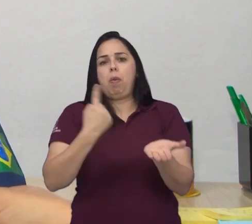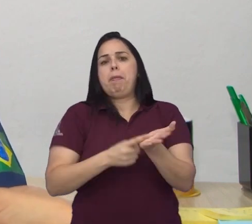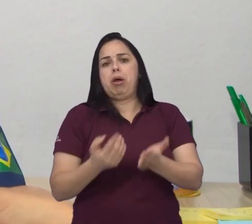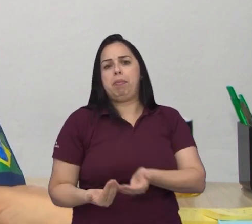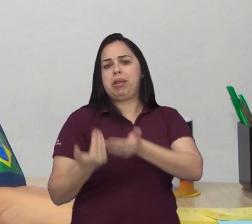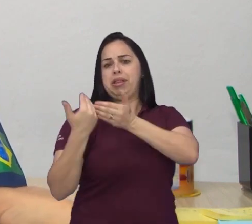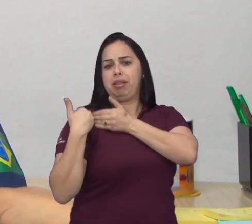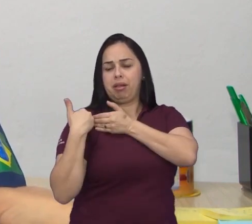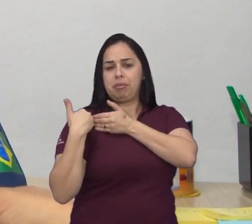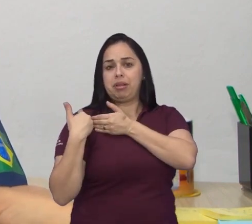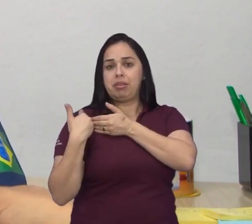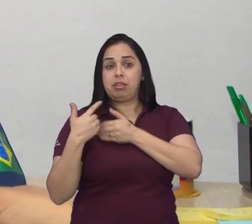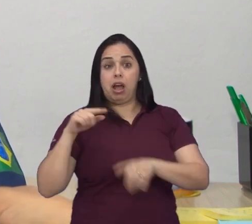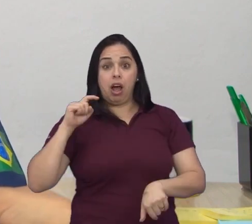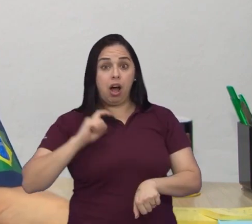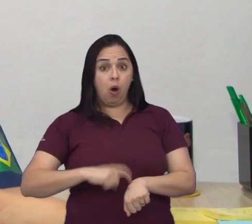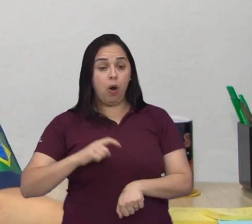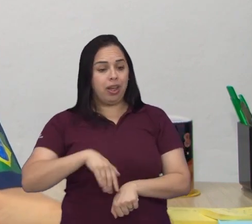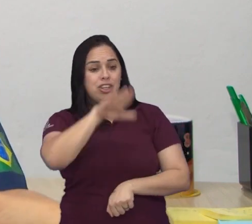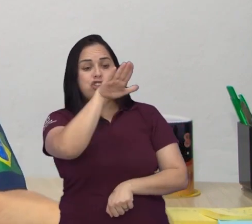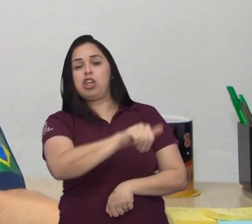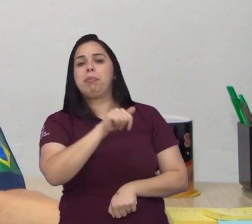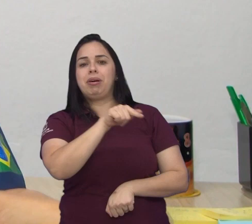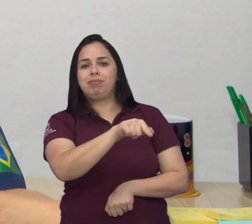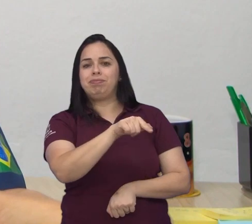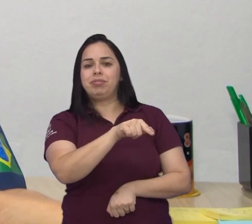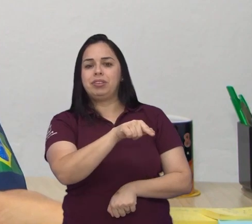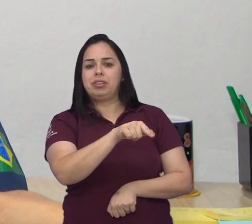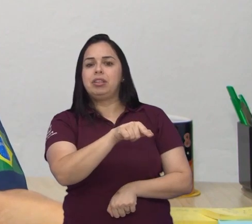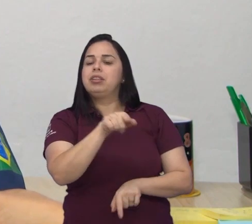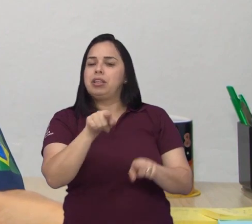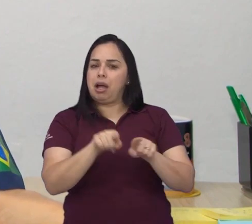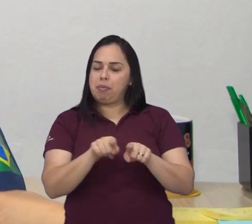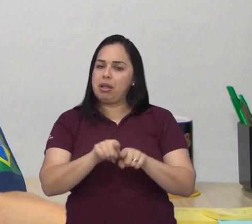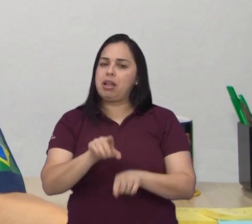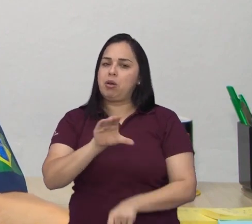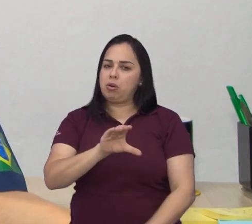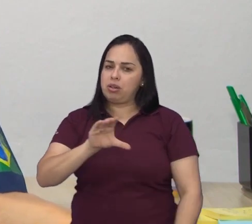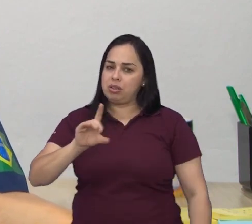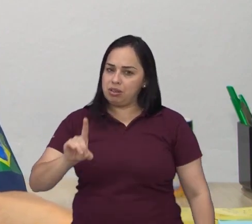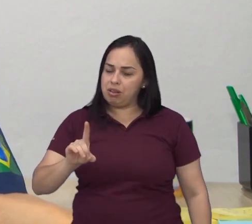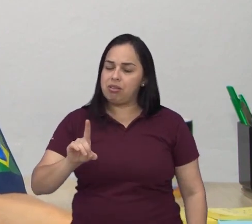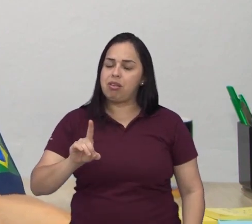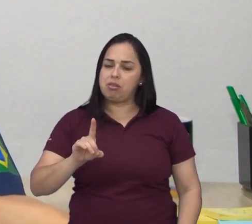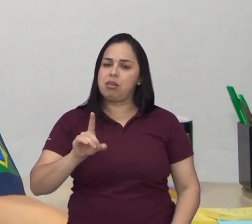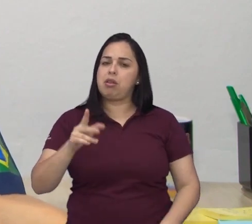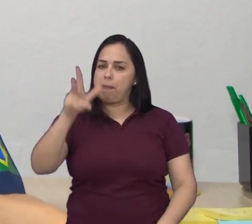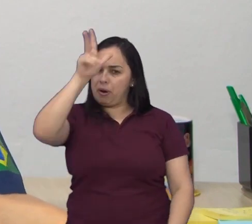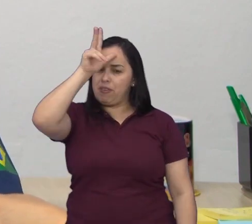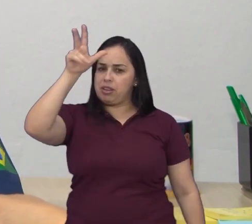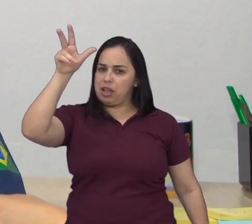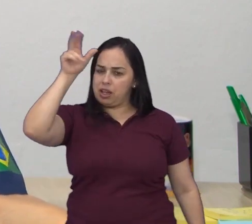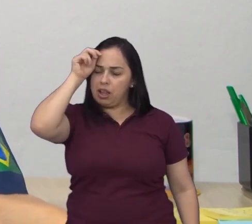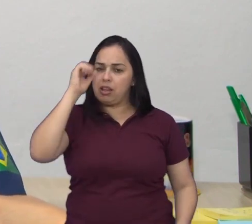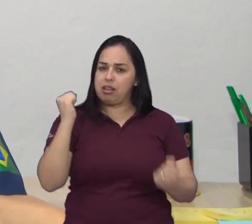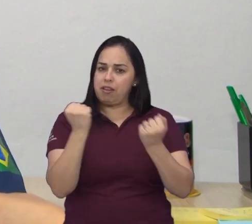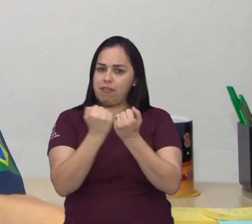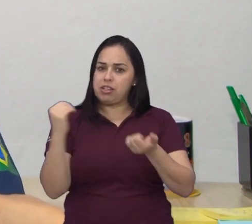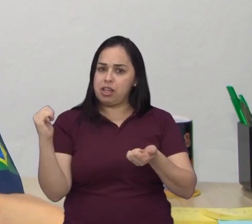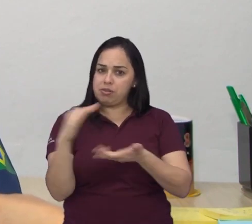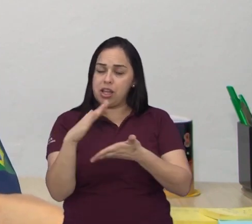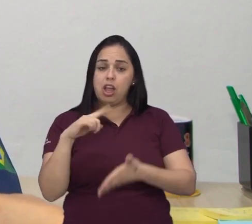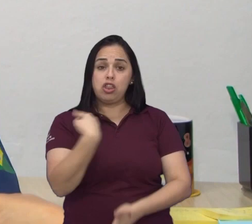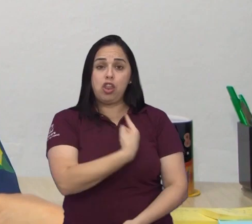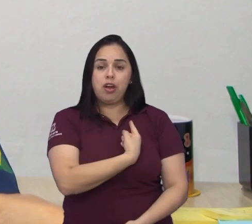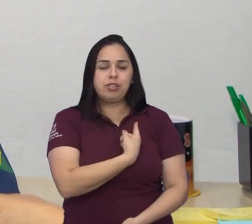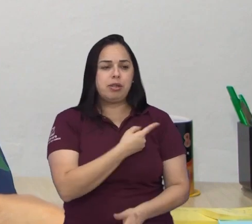já, que no momento do chamamento da Defesa Civil, pela Coordenadoria Municipal de Defesa Civil, por isso tem esse nome, né? Então,